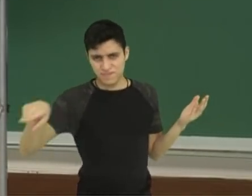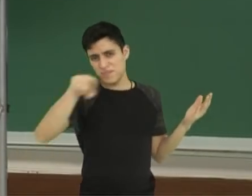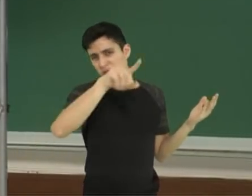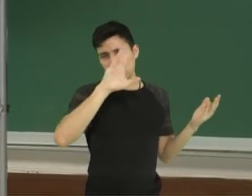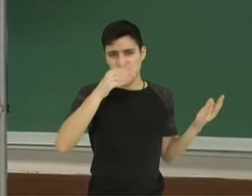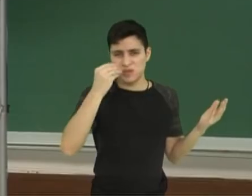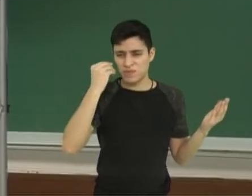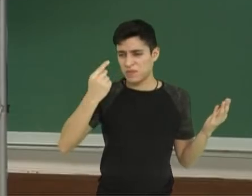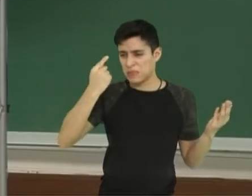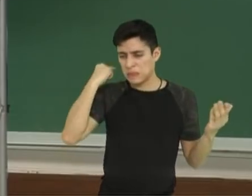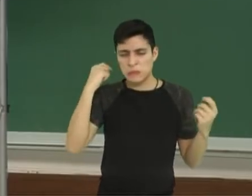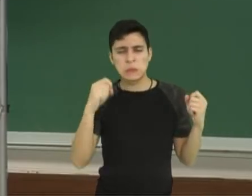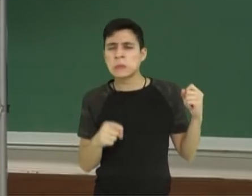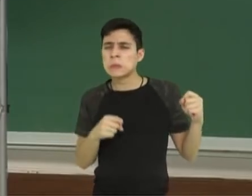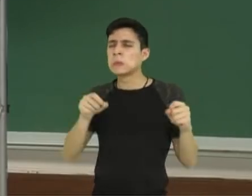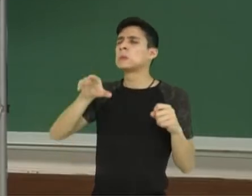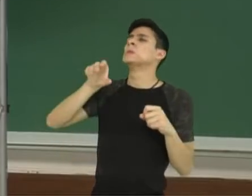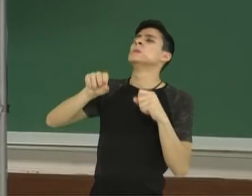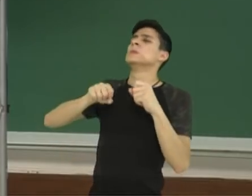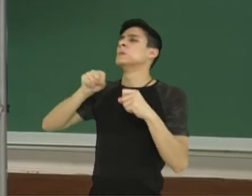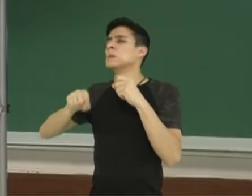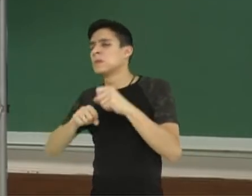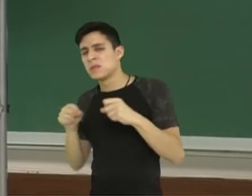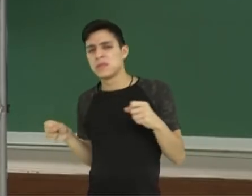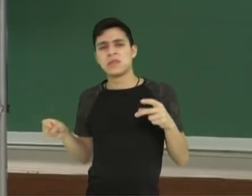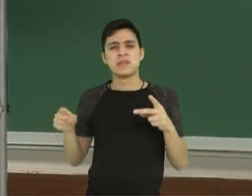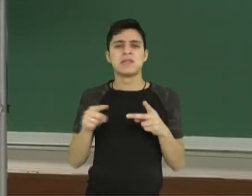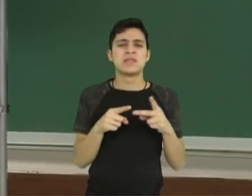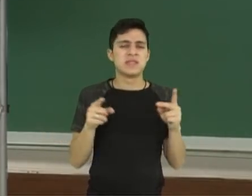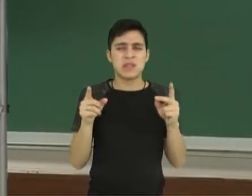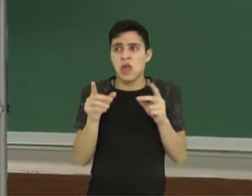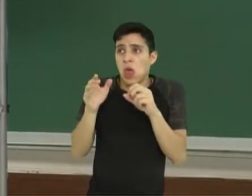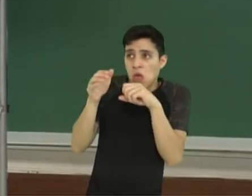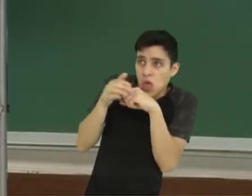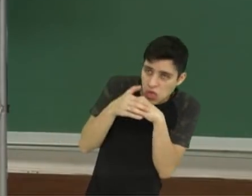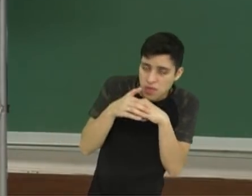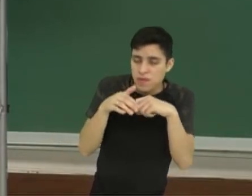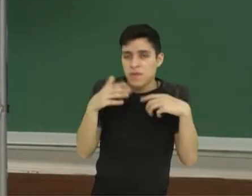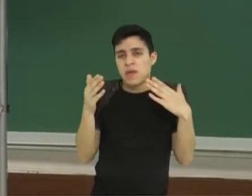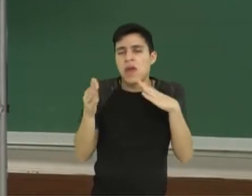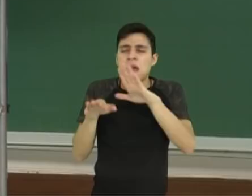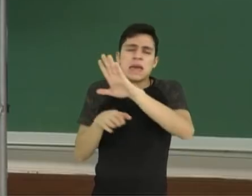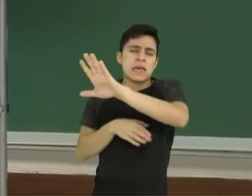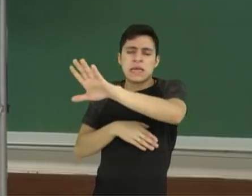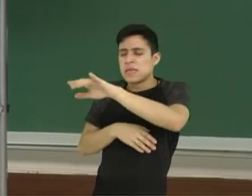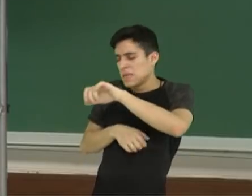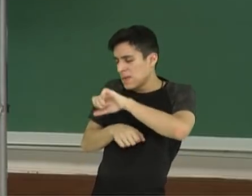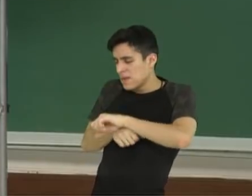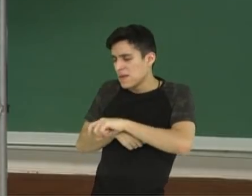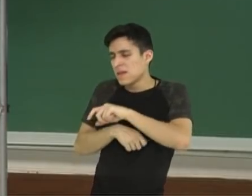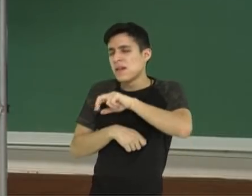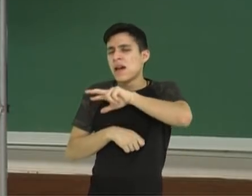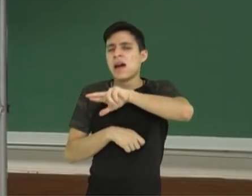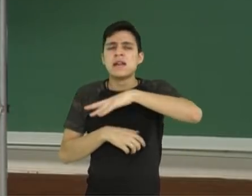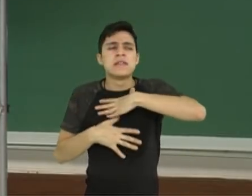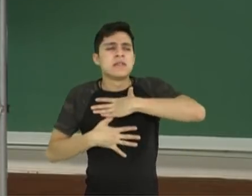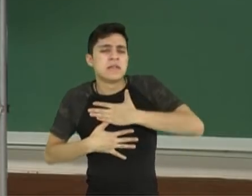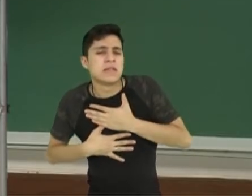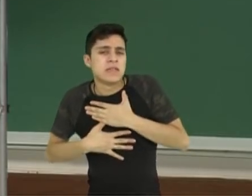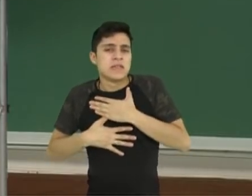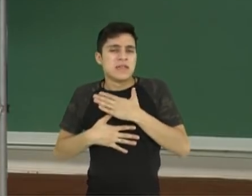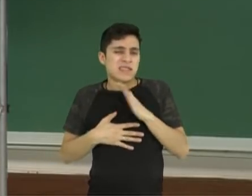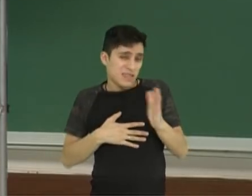ou outras brincadeiras? E ficou ofegante, meu Deus, calma que eu tenho que parar um pouco. Que eu cansei. Então você estava